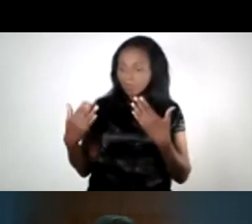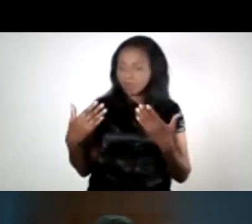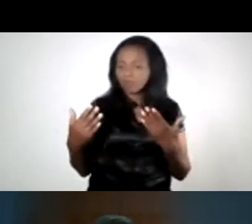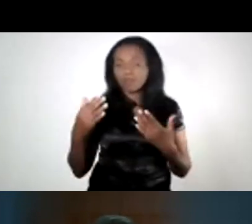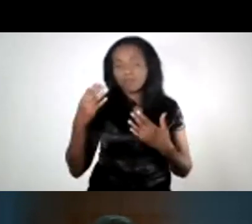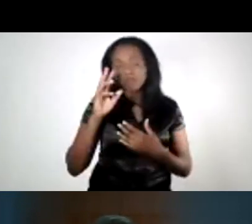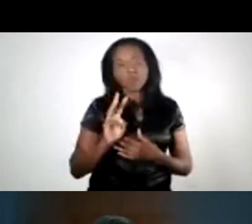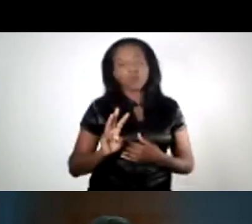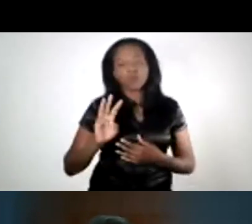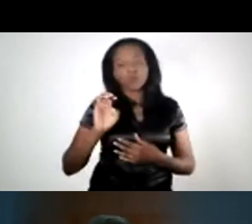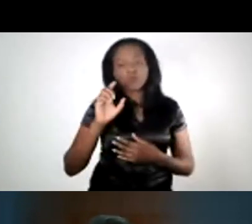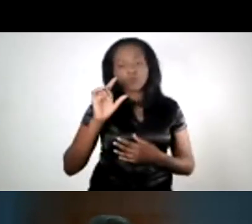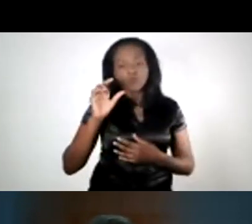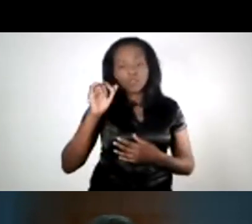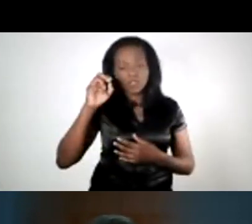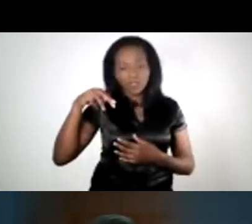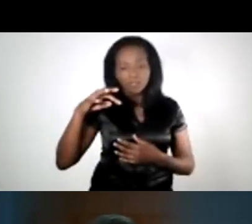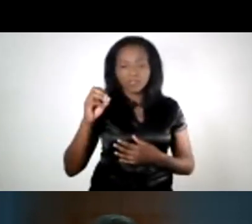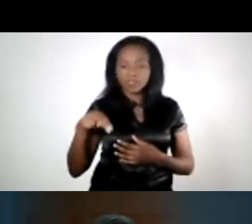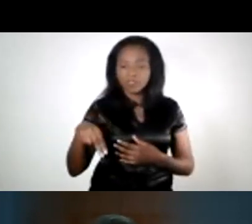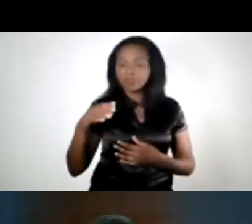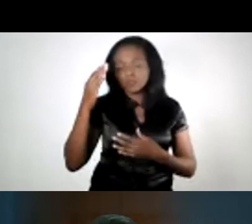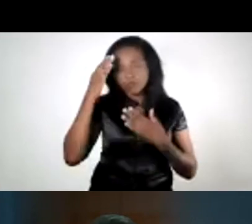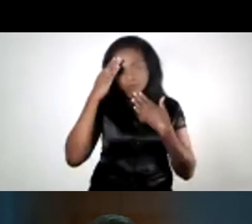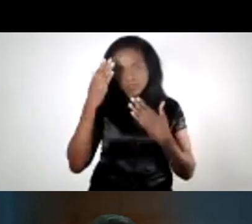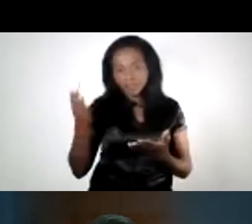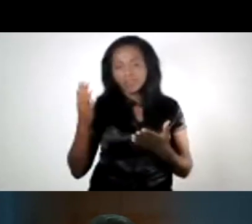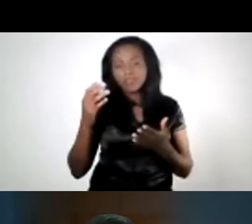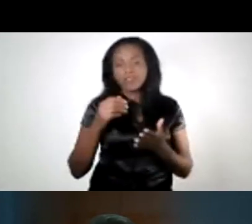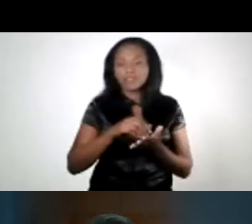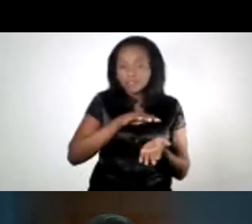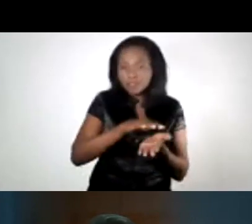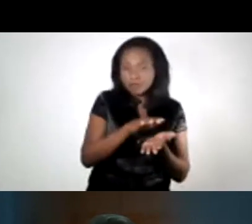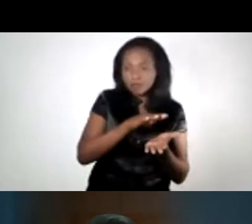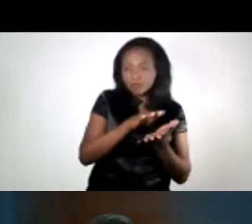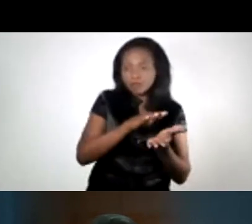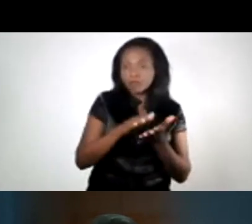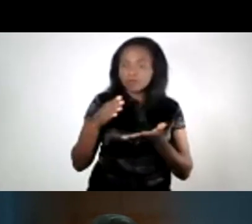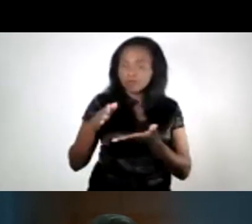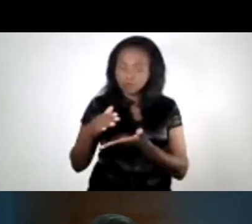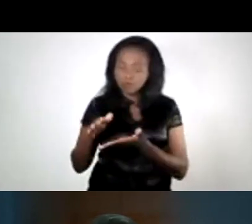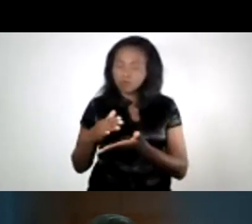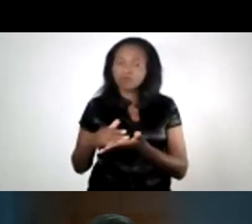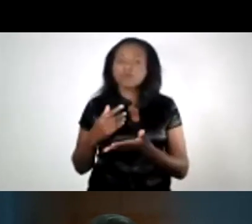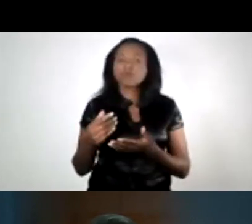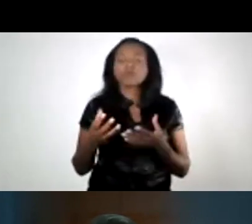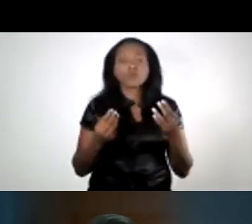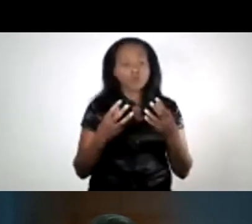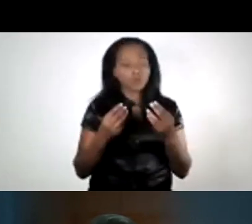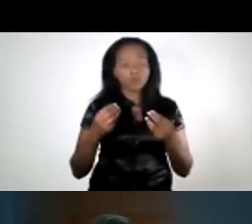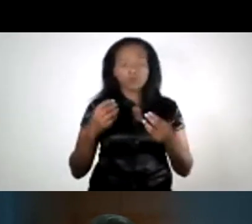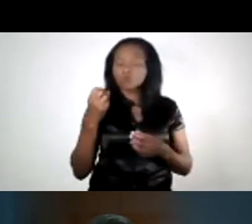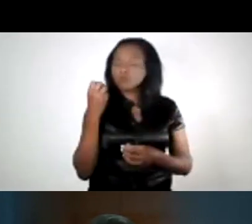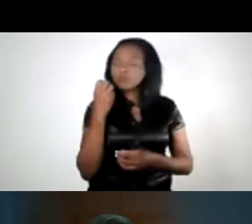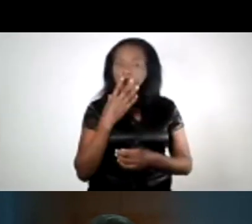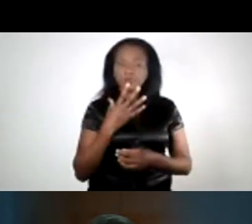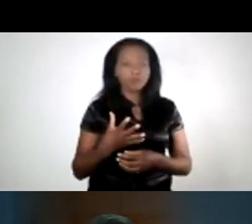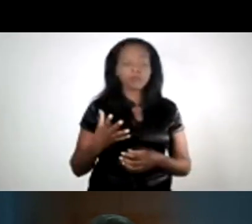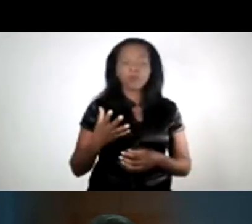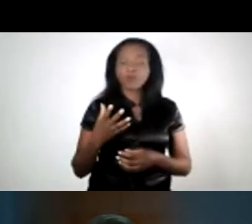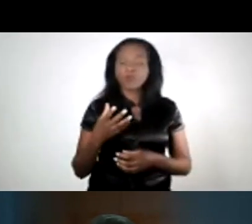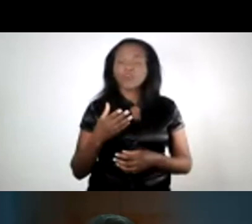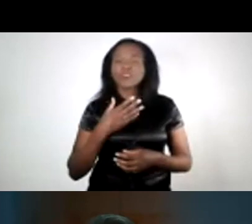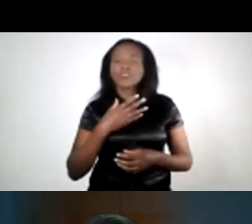obrigado pela impressão, né, do livro, que trouxe de forma muito gostosa, com esse sotaque